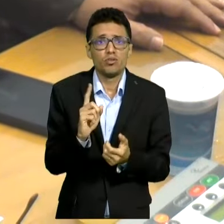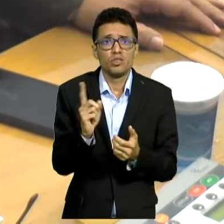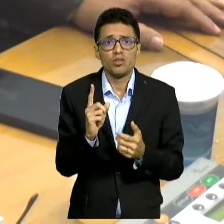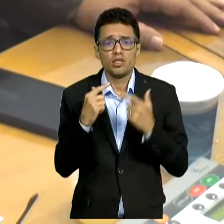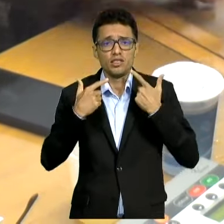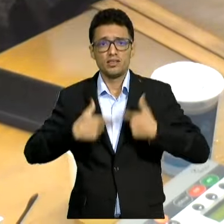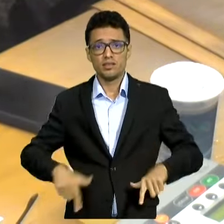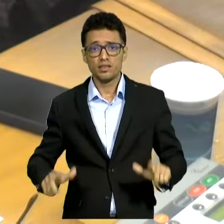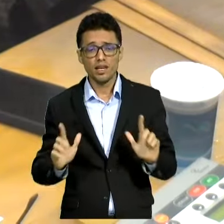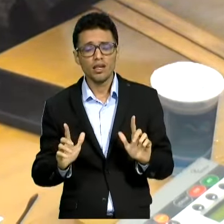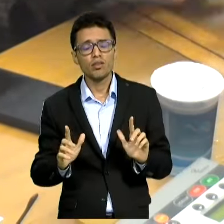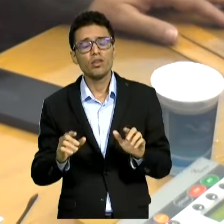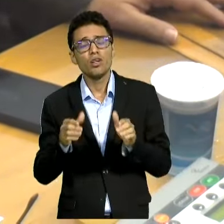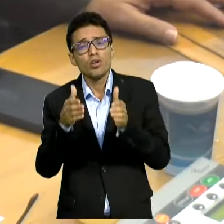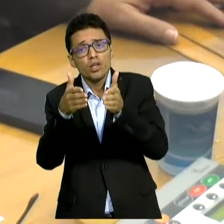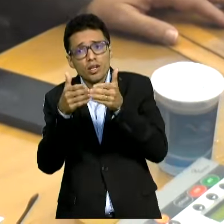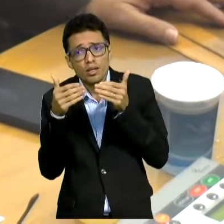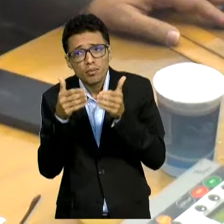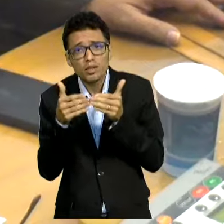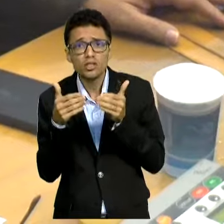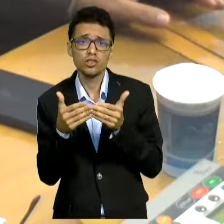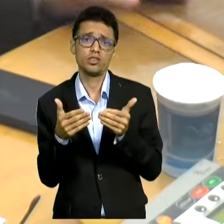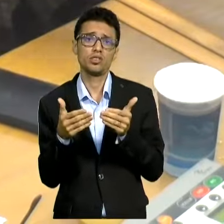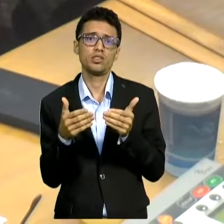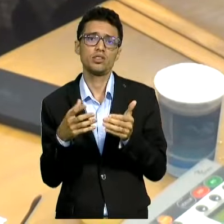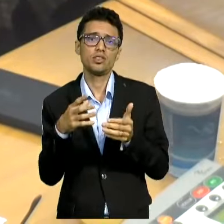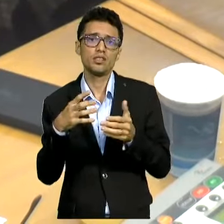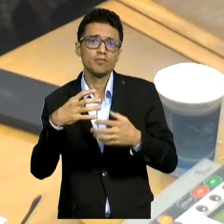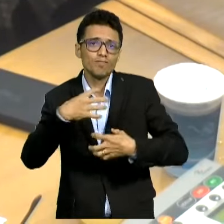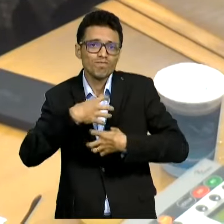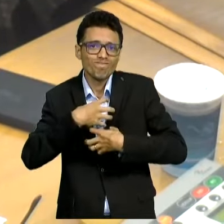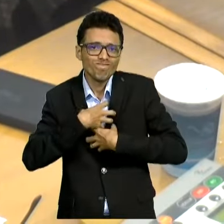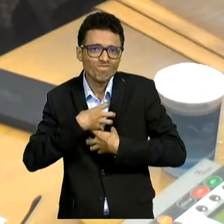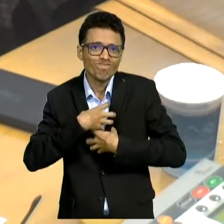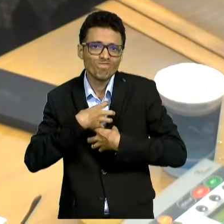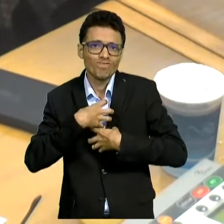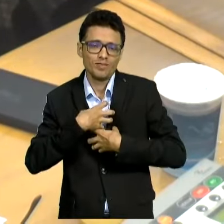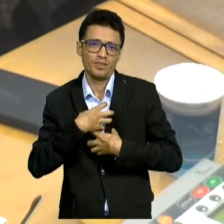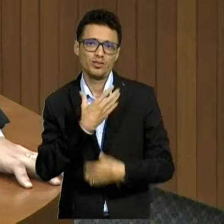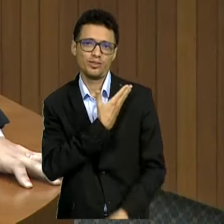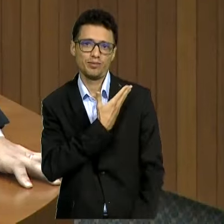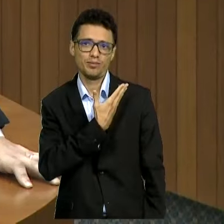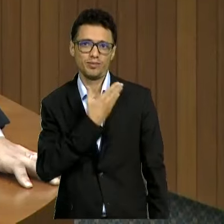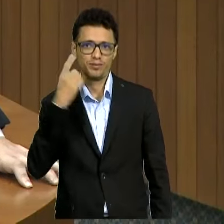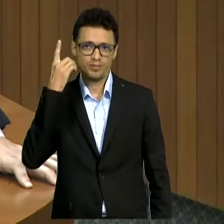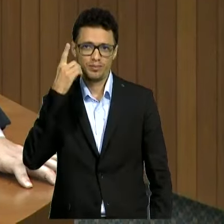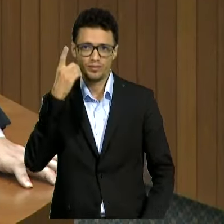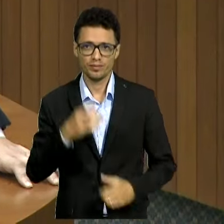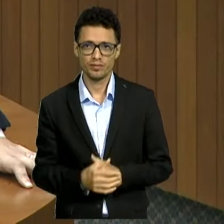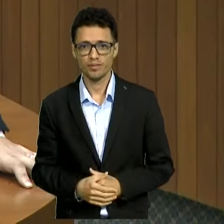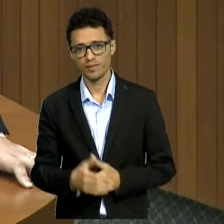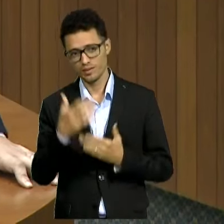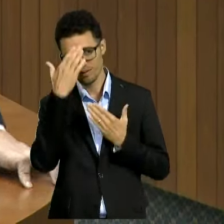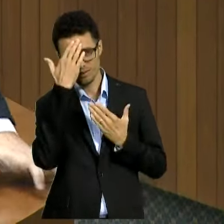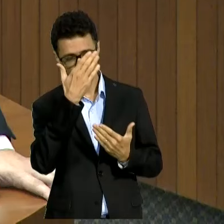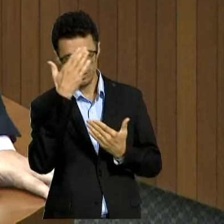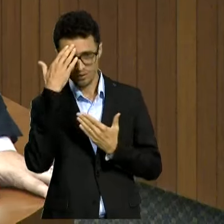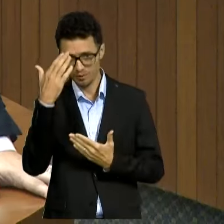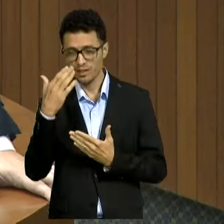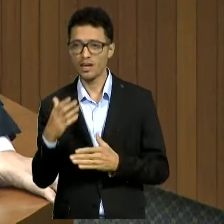professores. Por isso, eu queria pedir a sensibilidade dos colegas. Eu agradeço o apelo do deputado Júlio, deputada Mical, com a